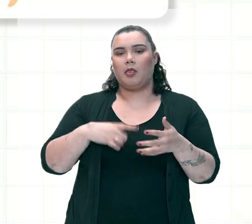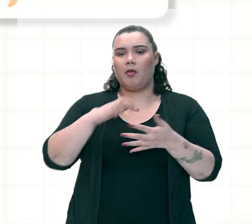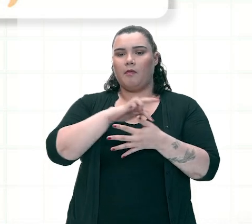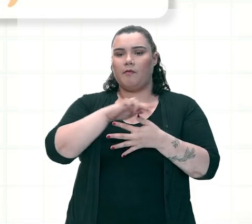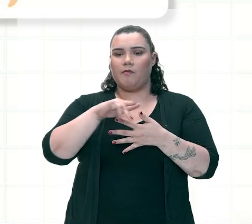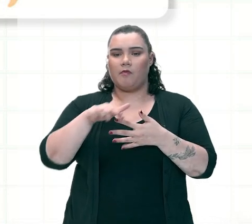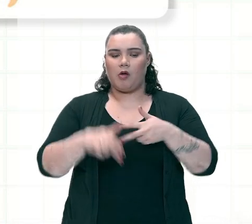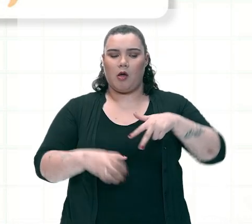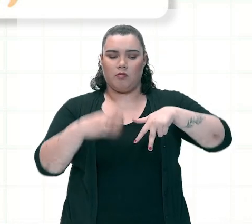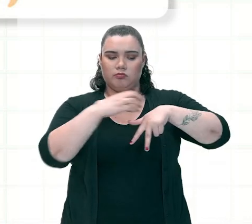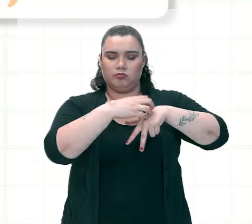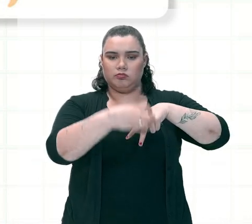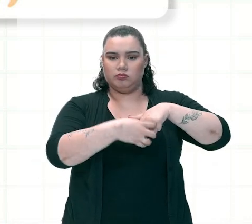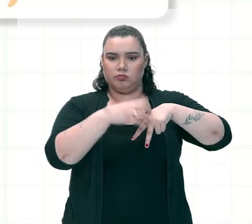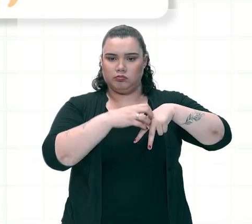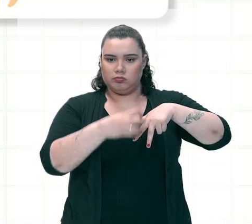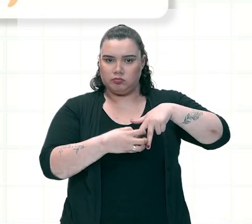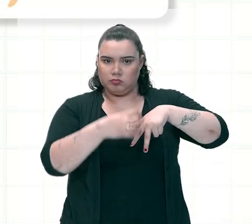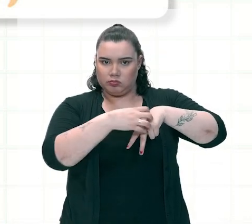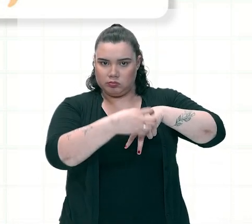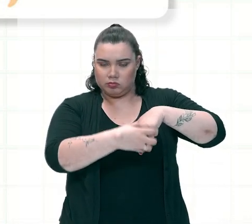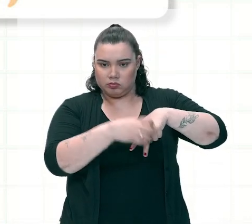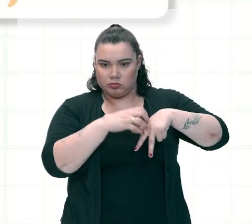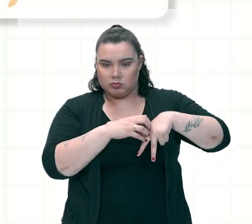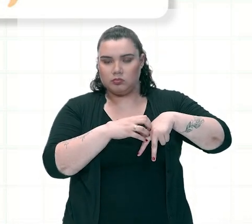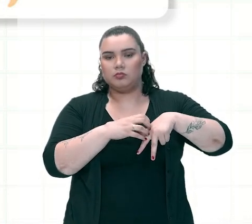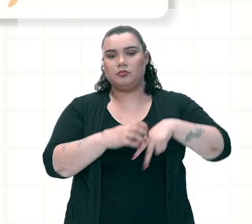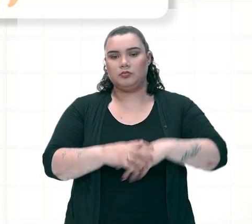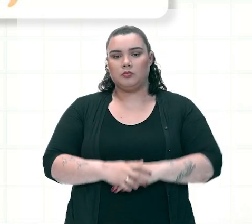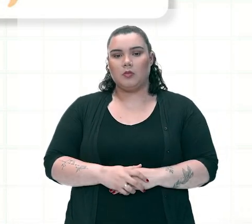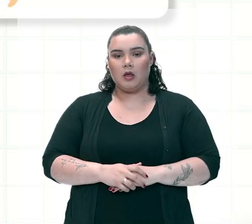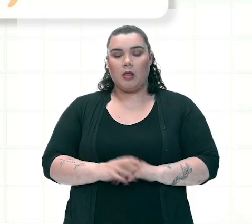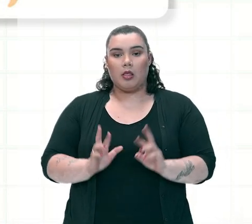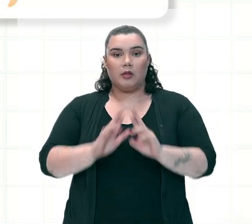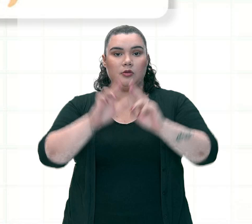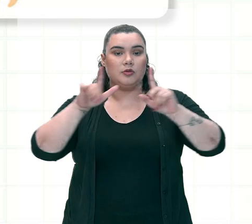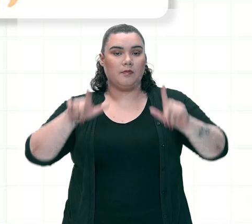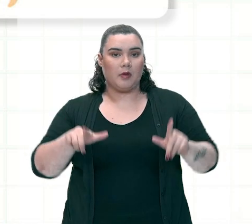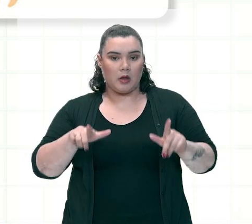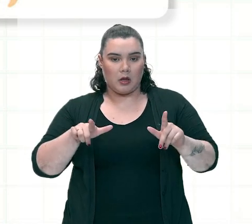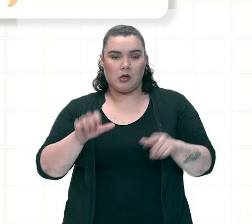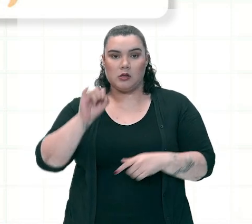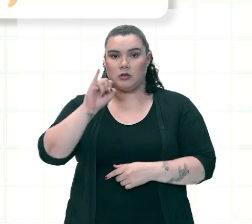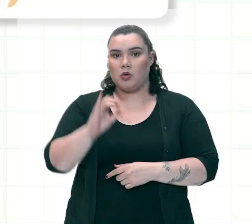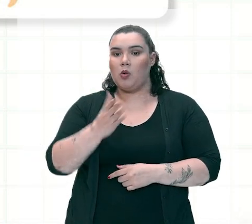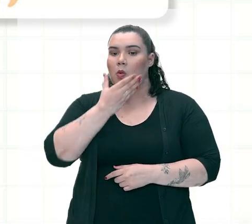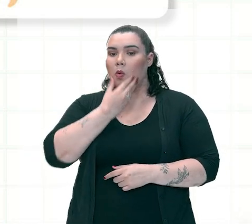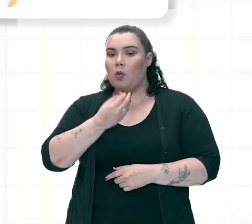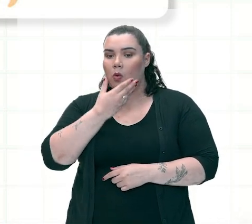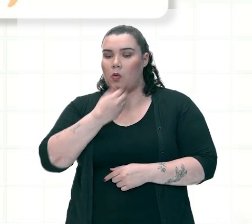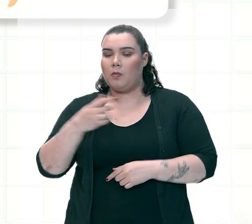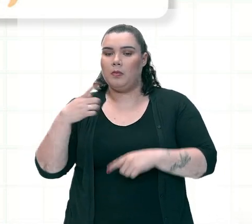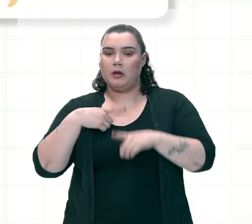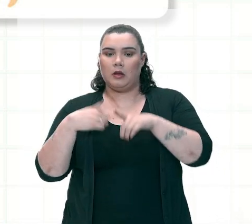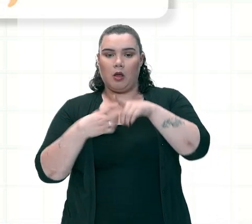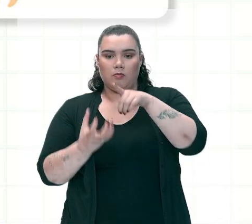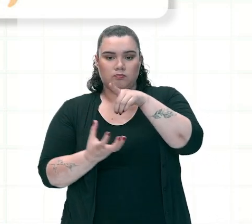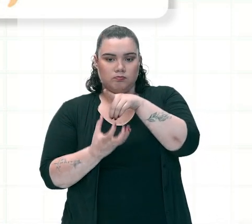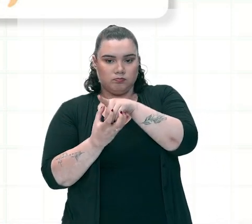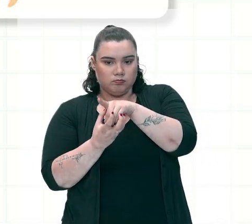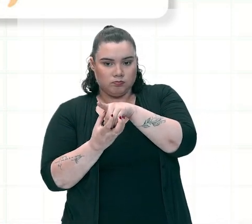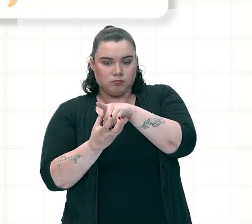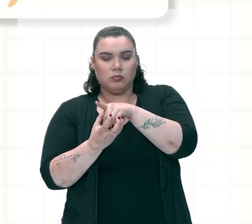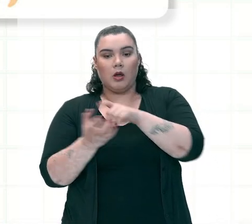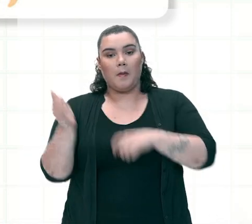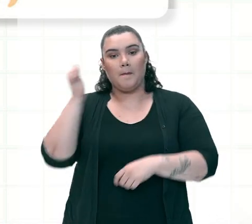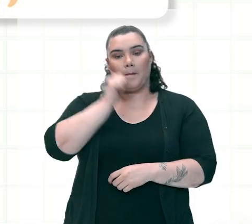pâncreas, as glândulas suprarrenais, e aí nós vamos ter uma diferença apenas no caso do corpo masculino, a gente vai ter os testículos,